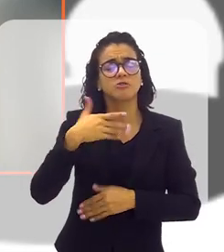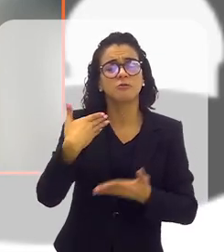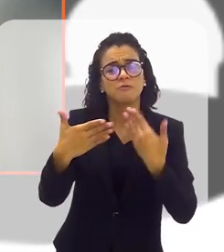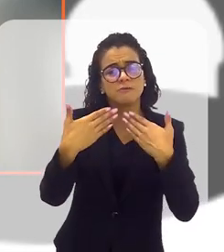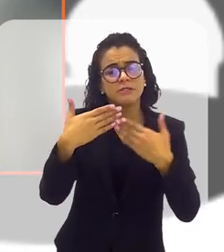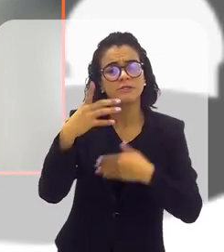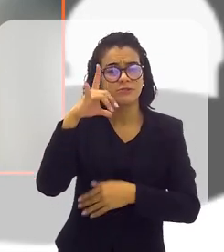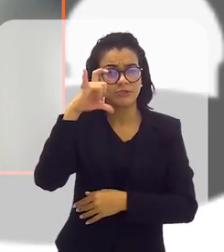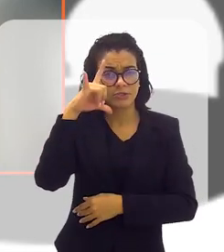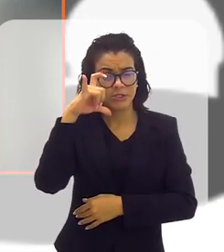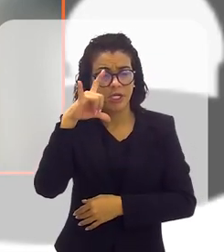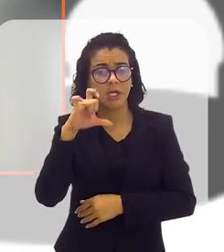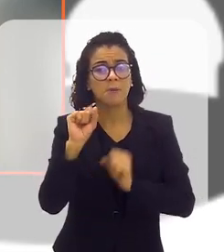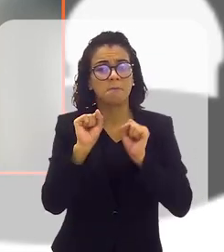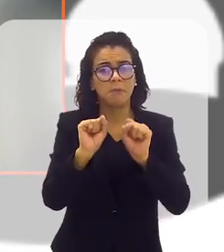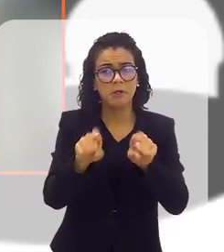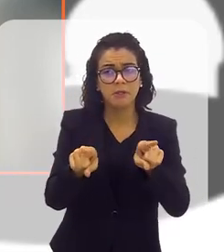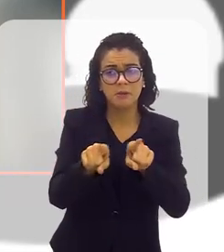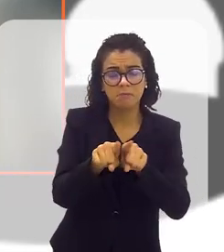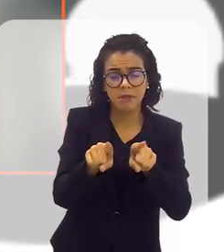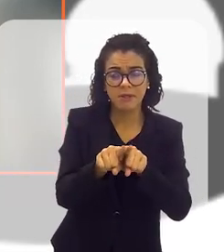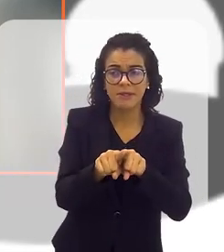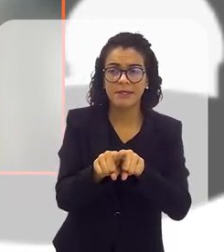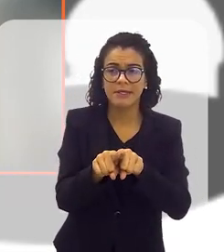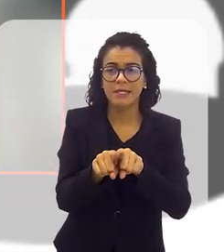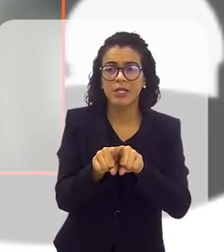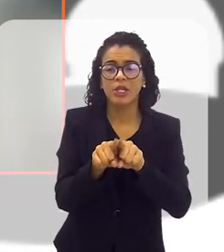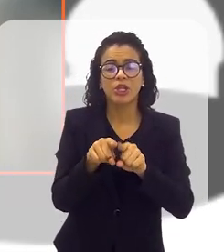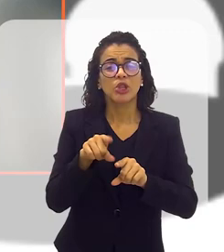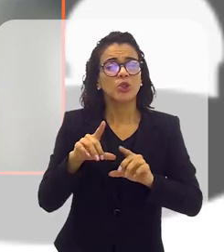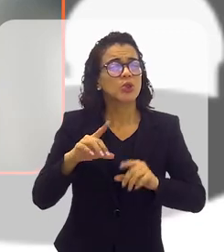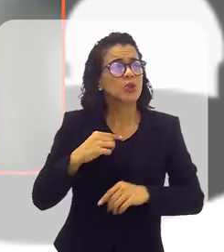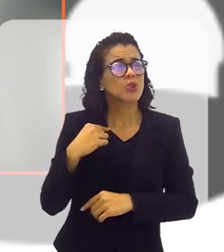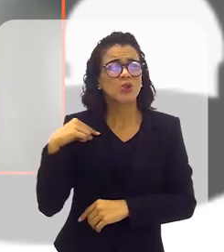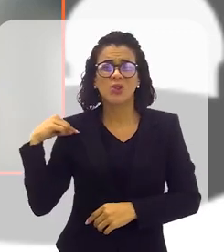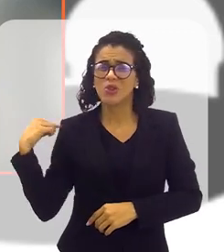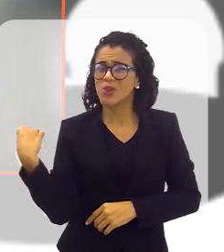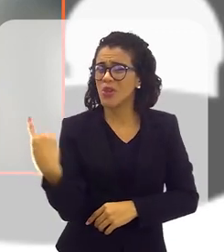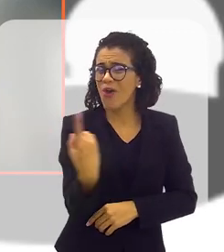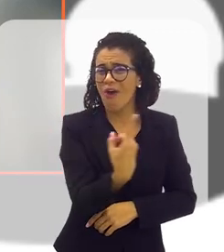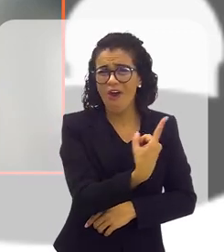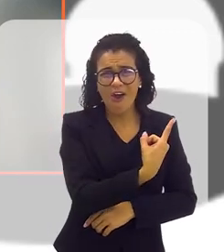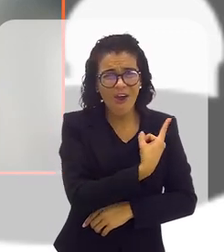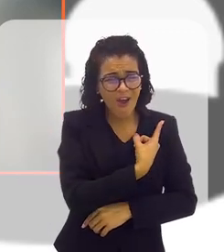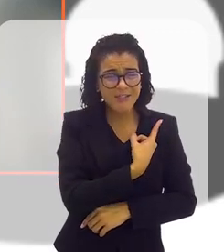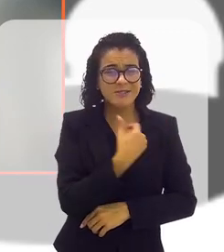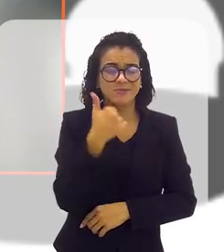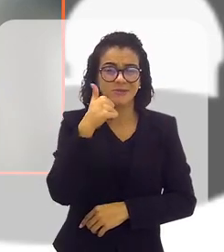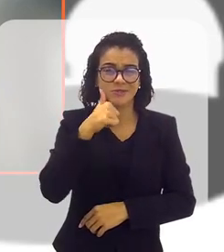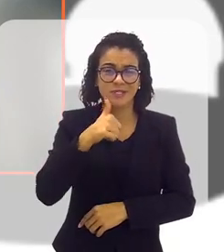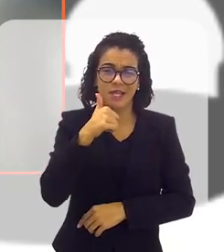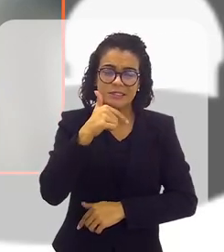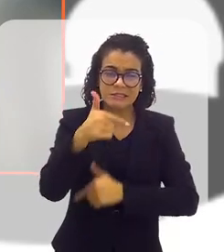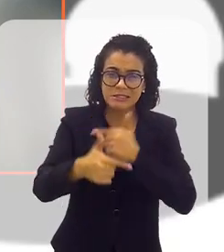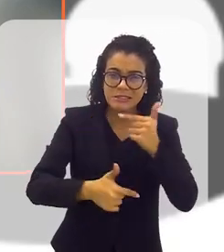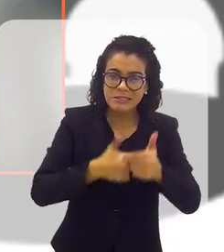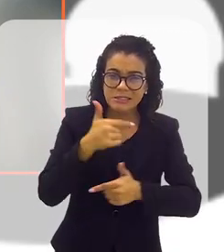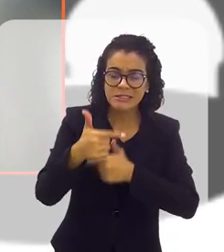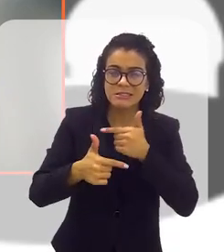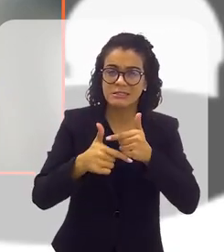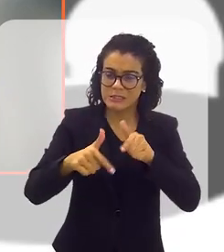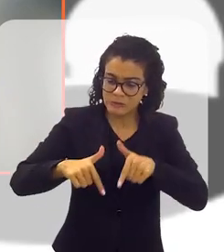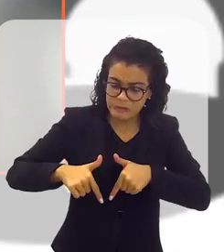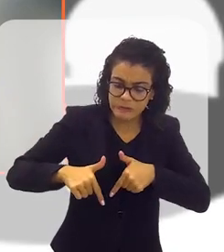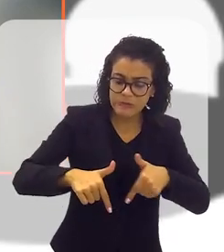aí uma oportunidade para elas entrarem. E como a Elo disse, todas nós aqui fazendo esse